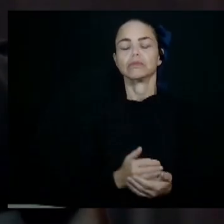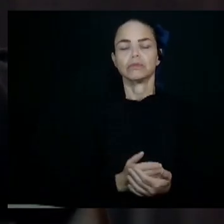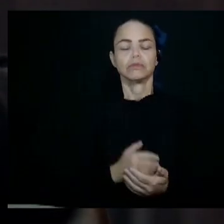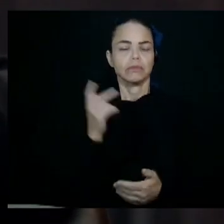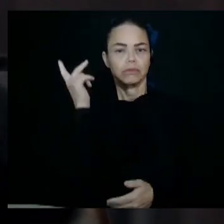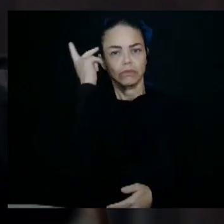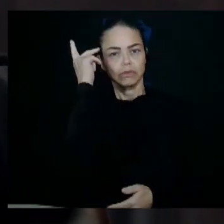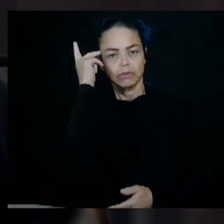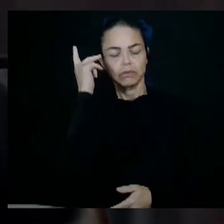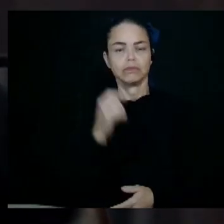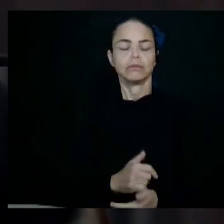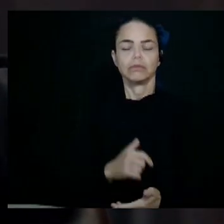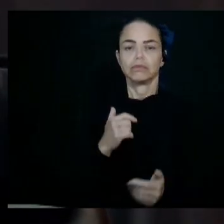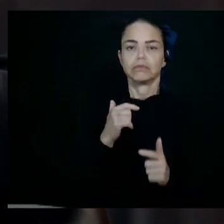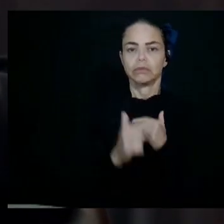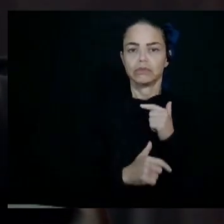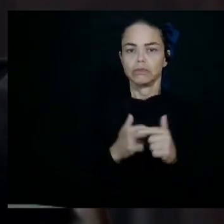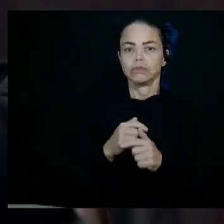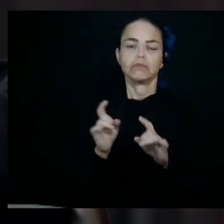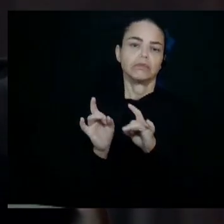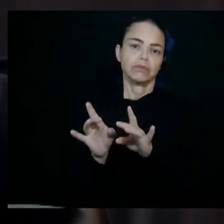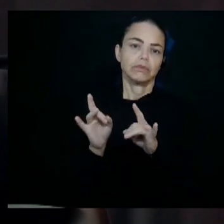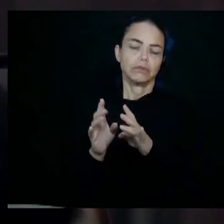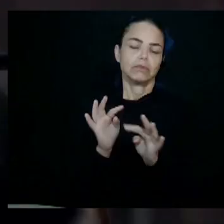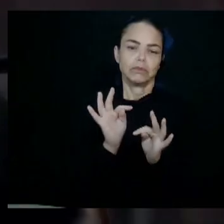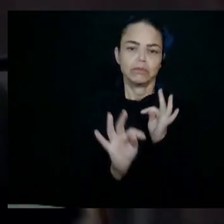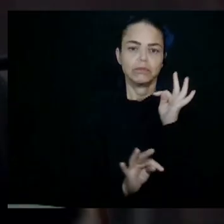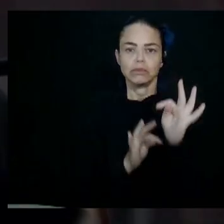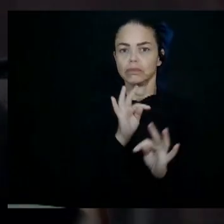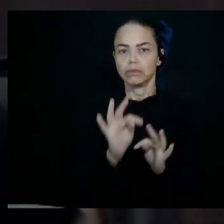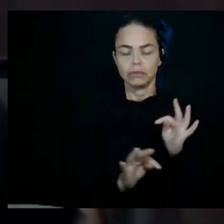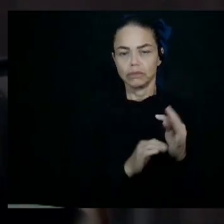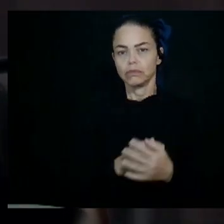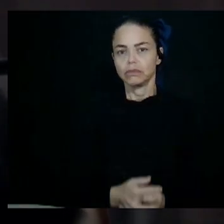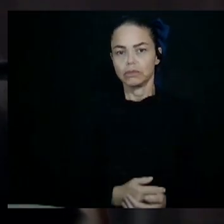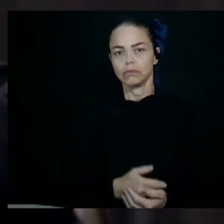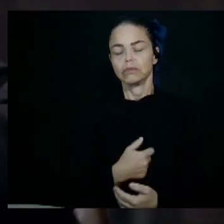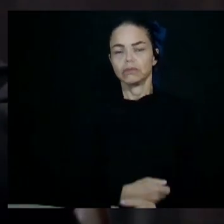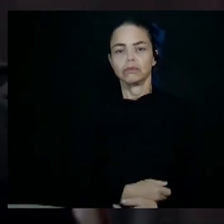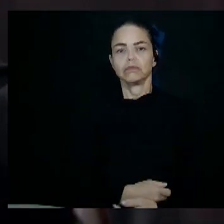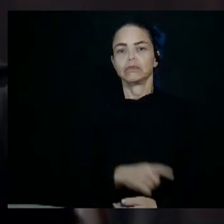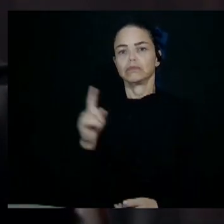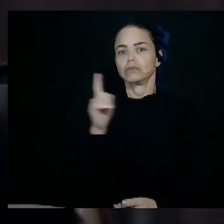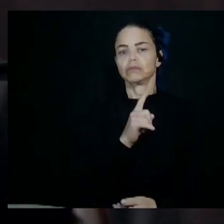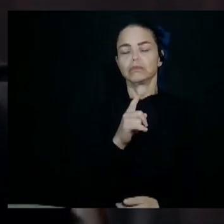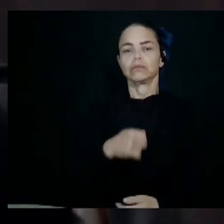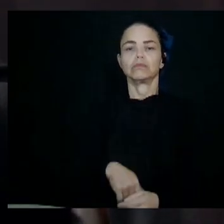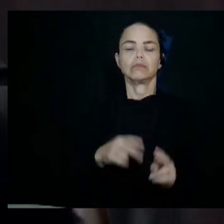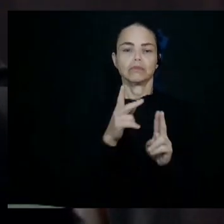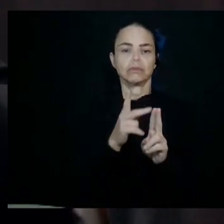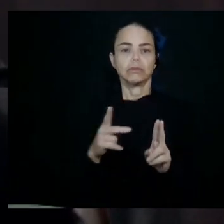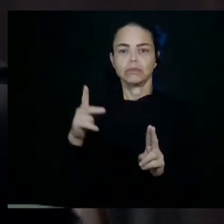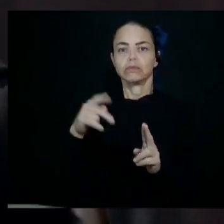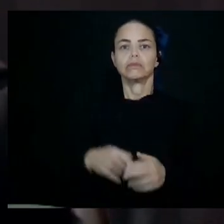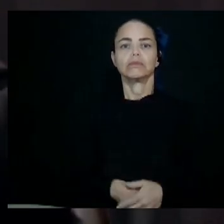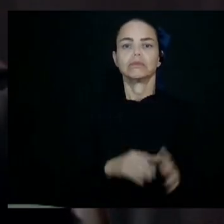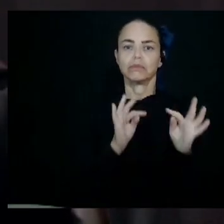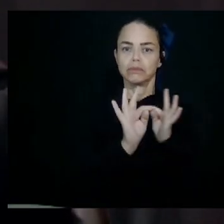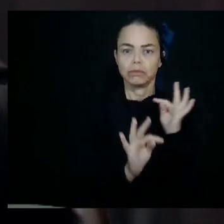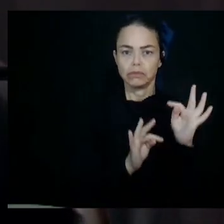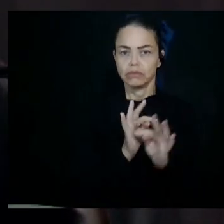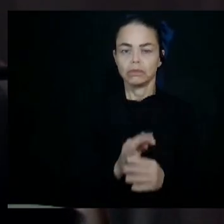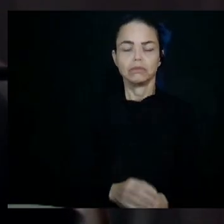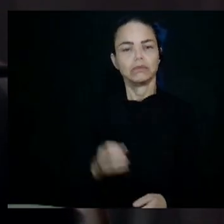uma técnica, um tratamento que eu acabei fazendo, mas não na USP, mas um tratamento que era